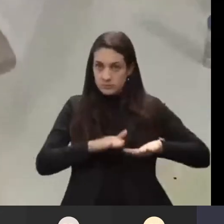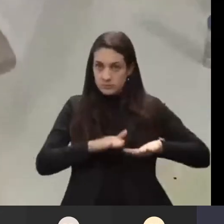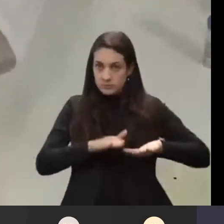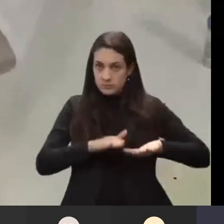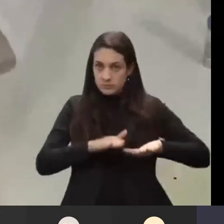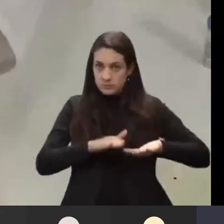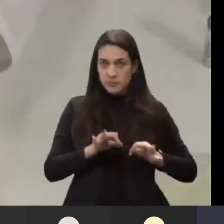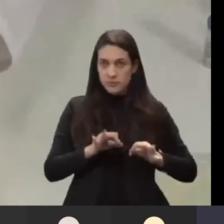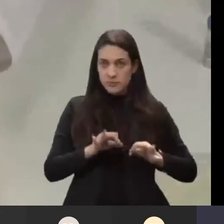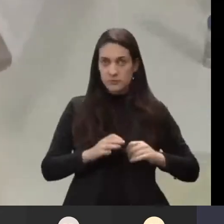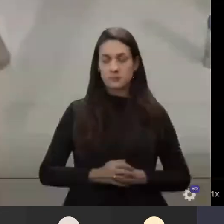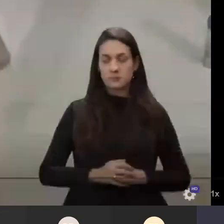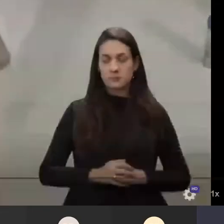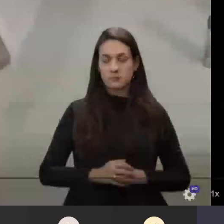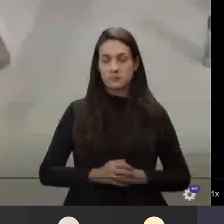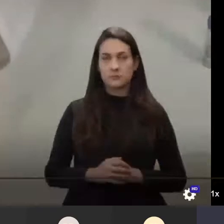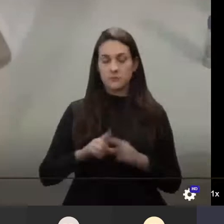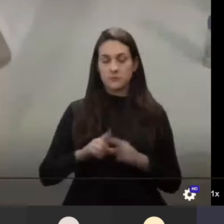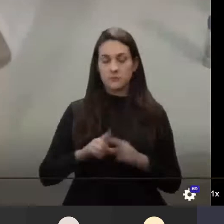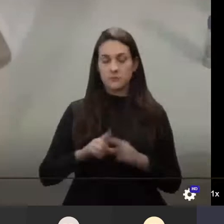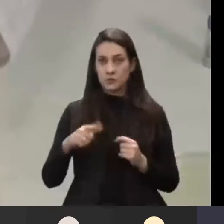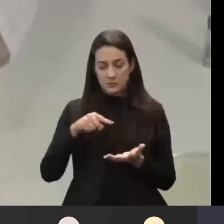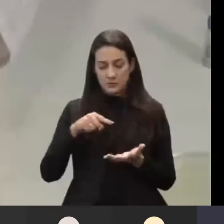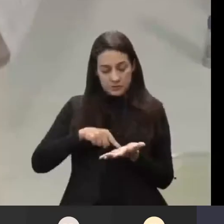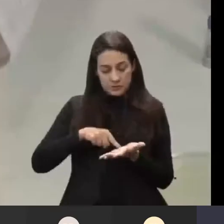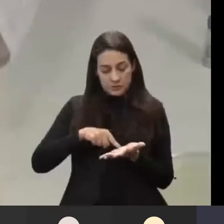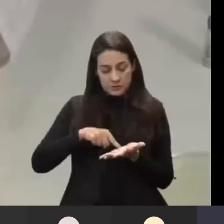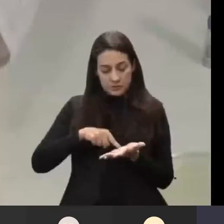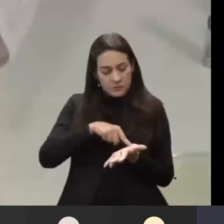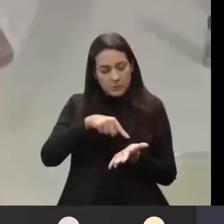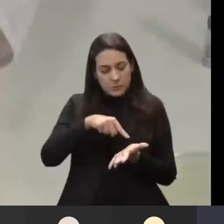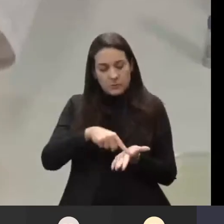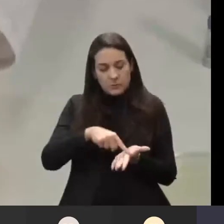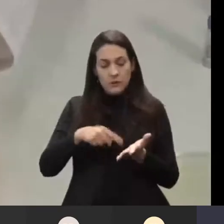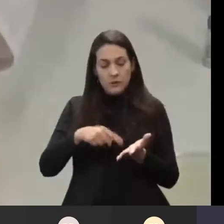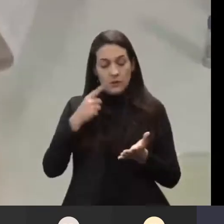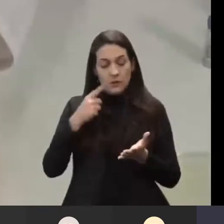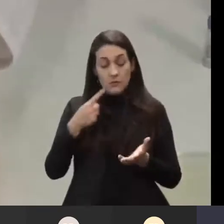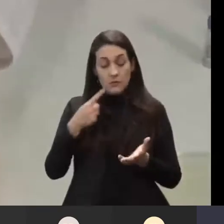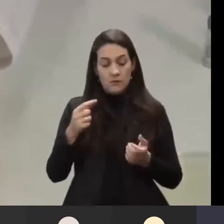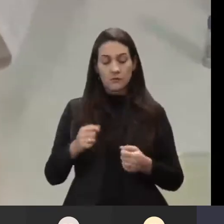Então, confirma, dá uma leve pressionada novamente nos antibióticos.